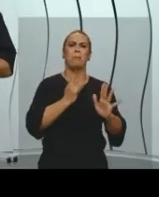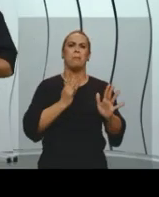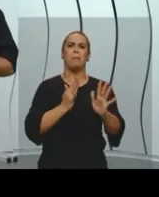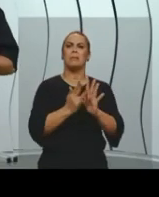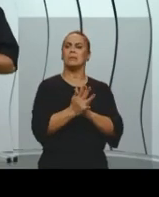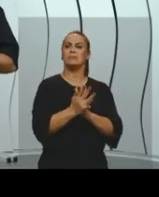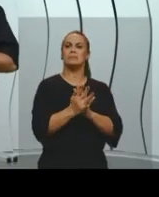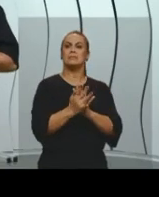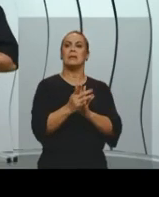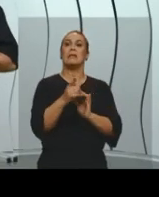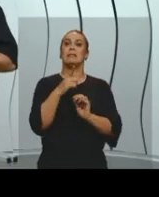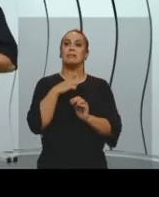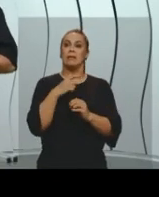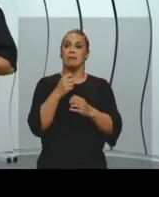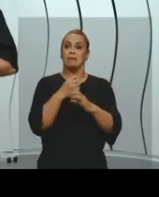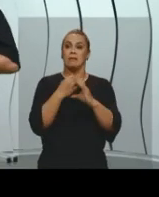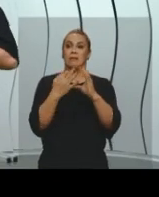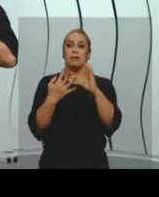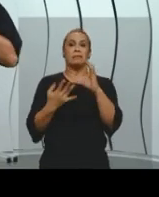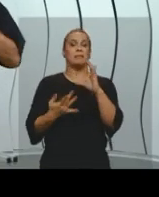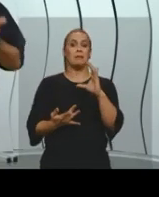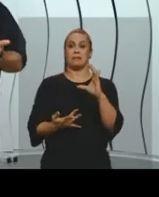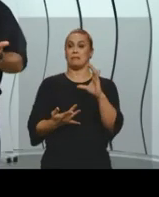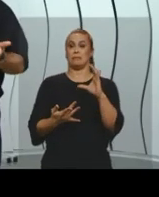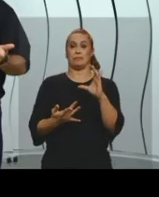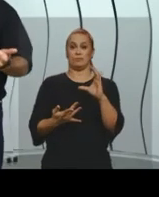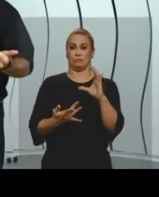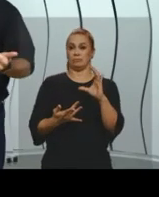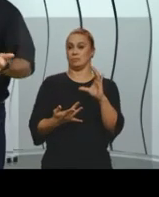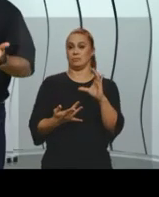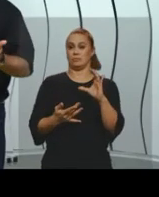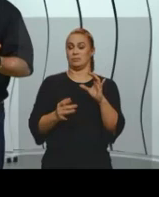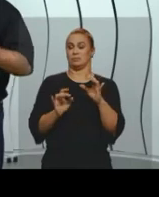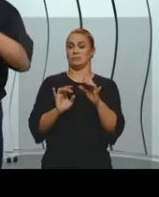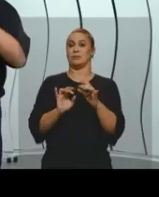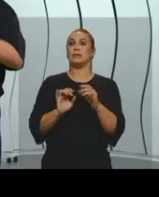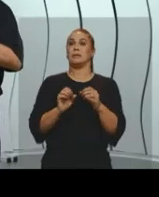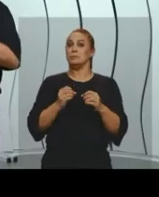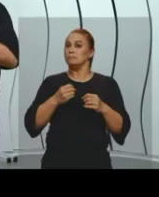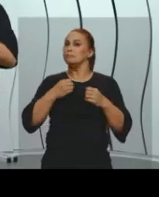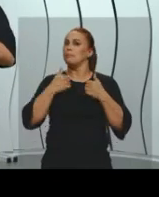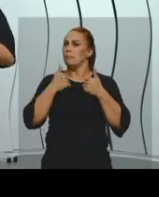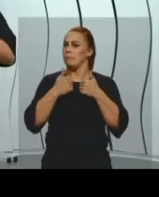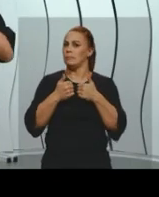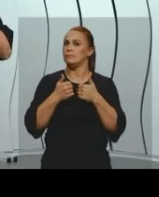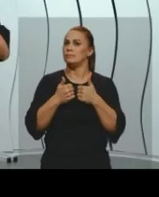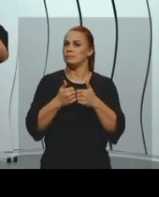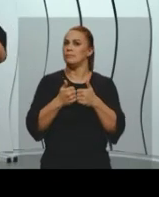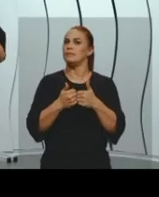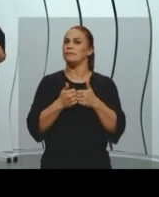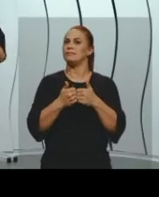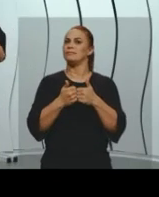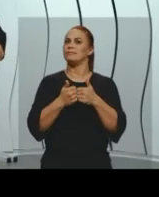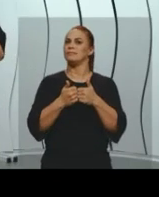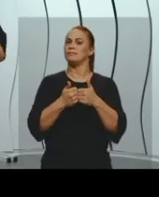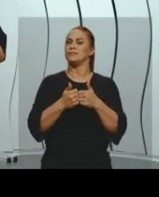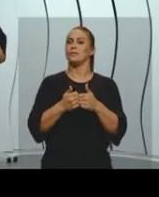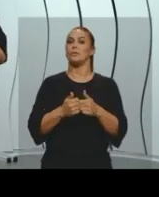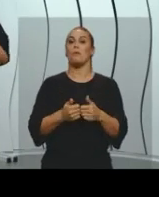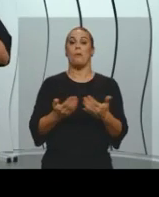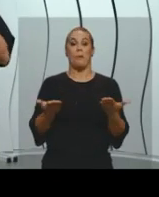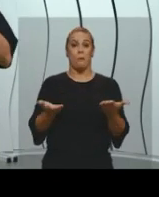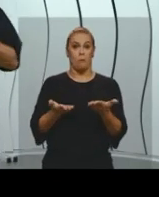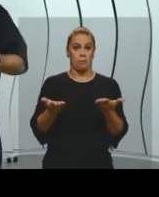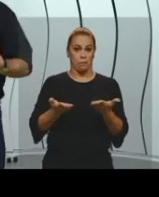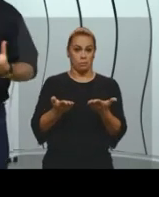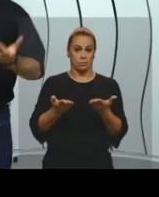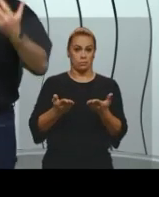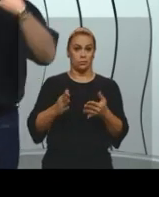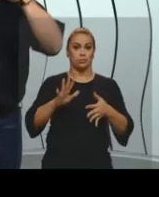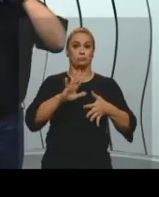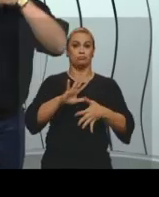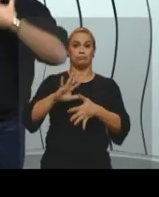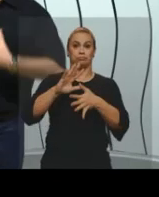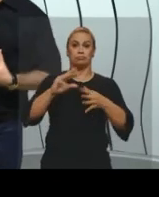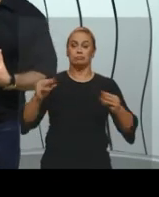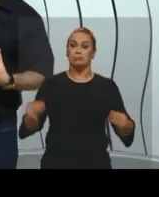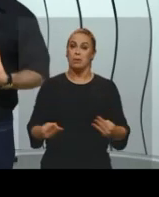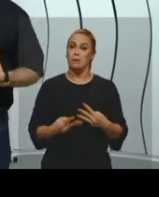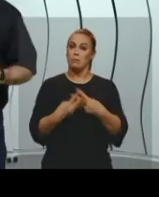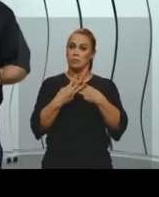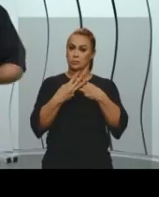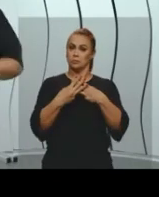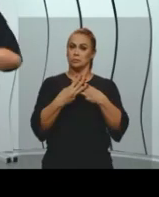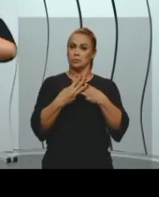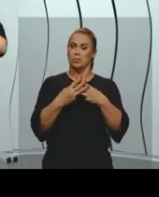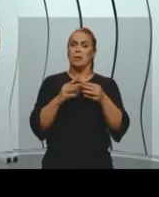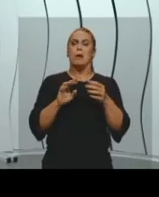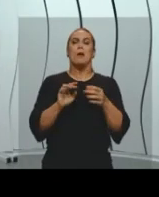cômodas, tá? Hoje em dia, no Mercosul, você pode sair, por exemplo, pode-se